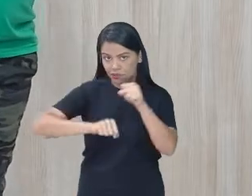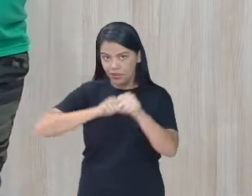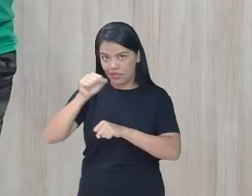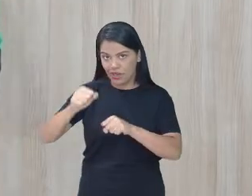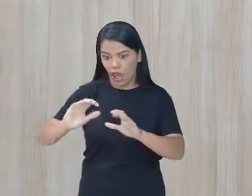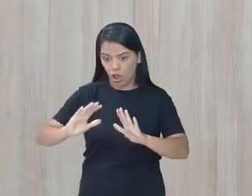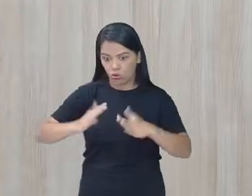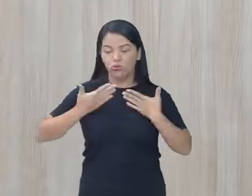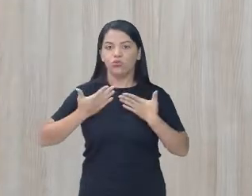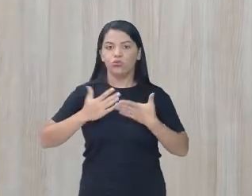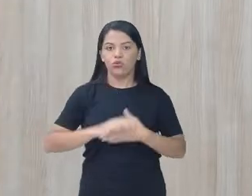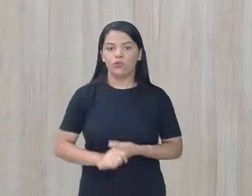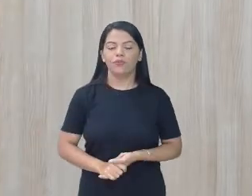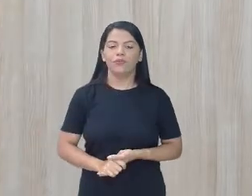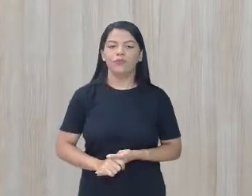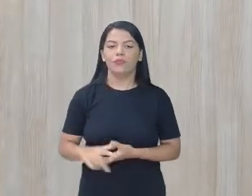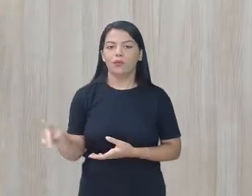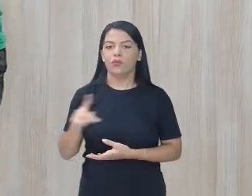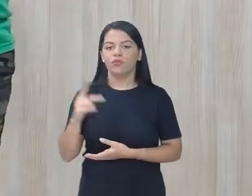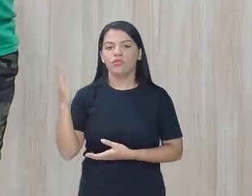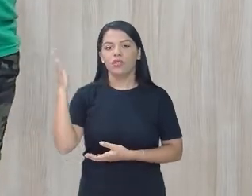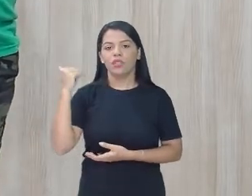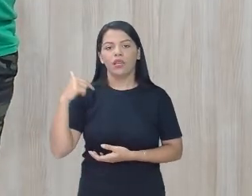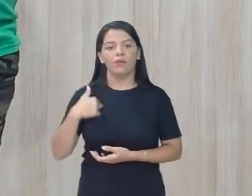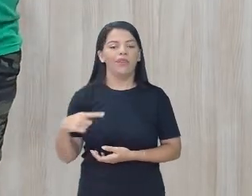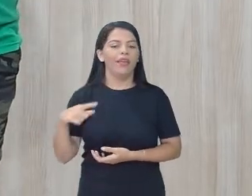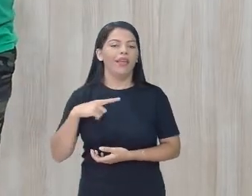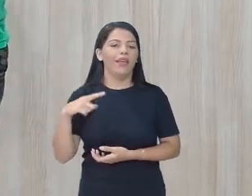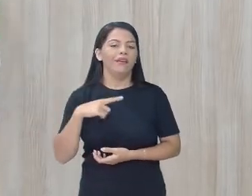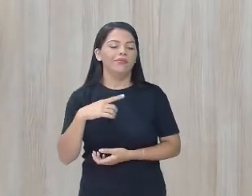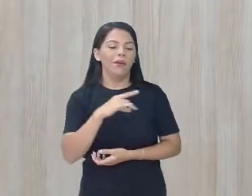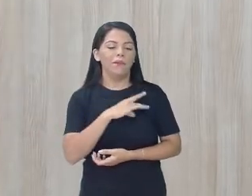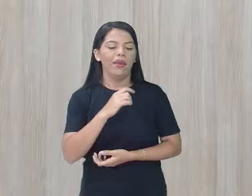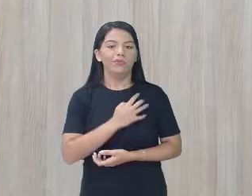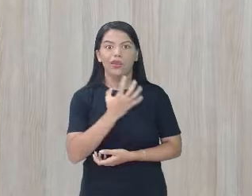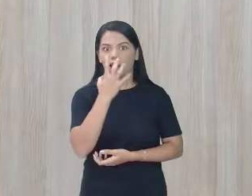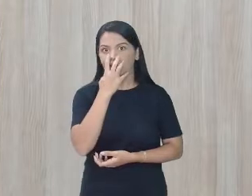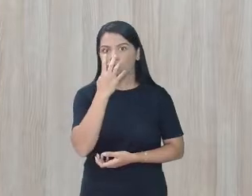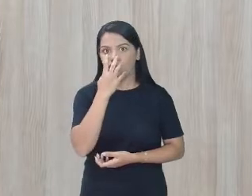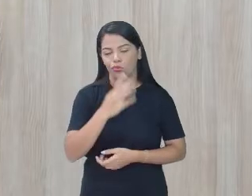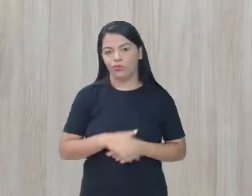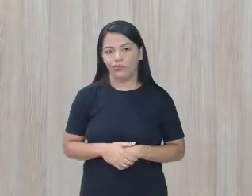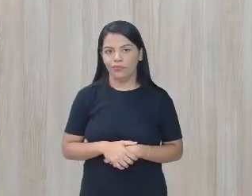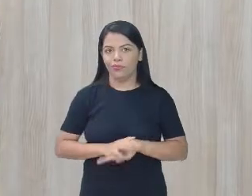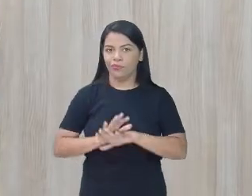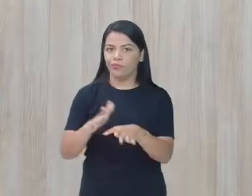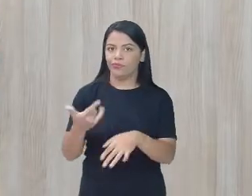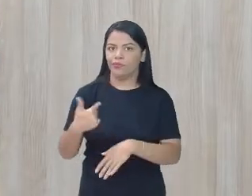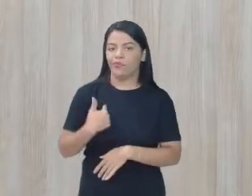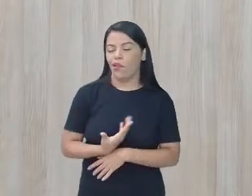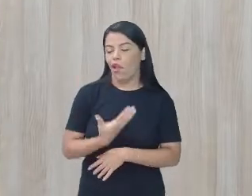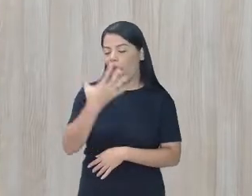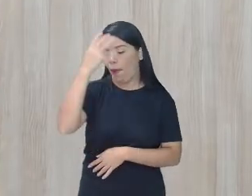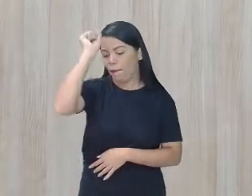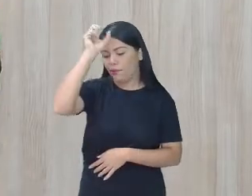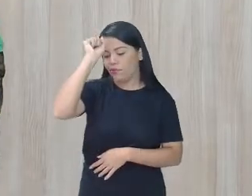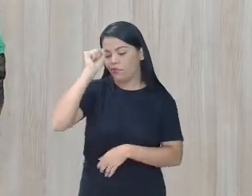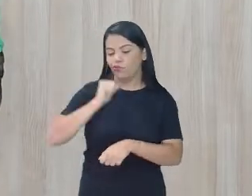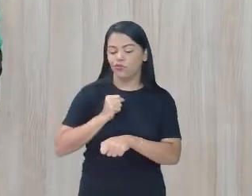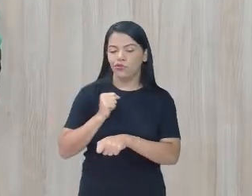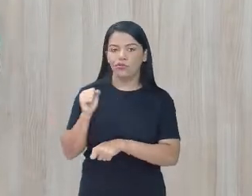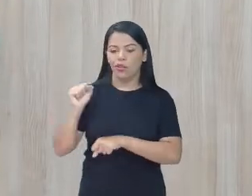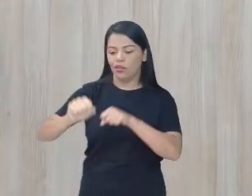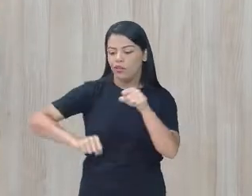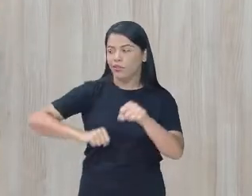No susto, né? A professora sabe que eu morro de medo de cachorro. Então, aprendendo a andar de bicicleta, né? Comecei